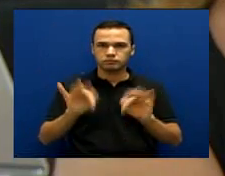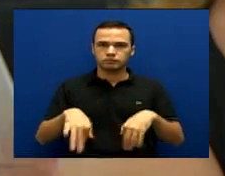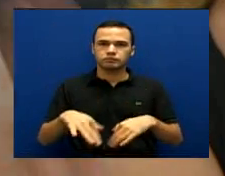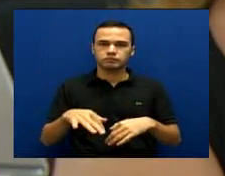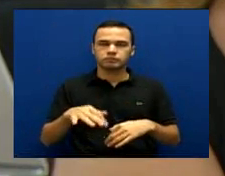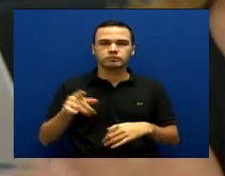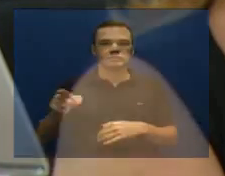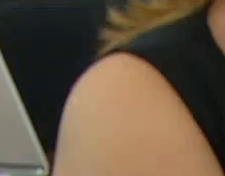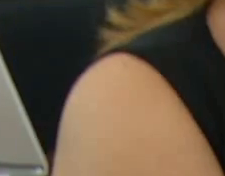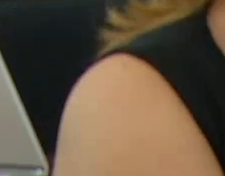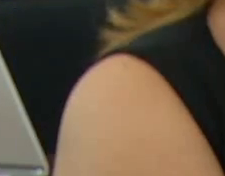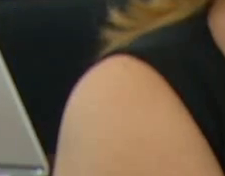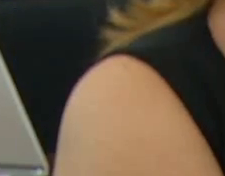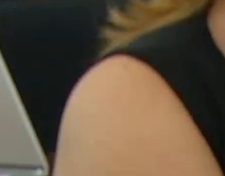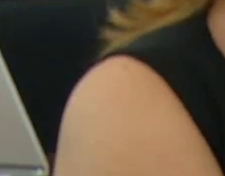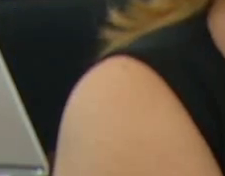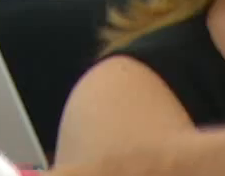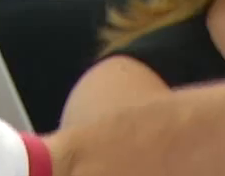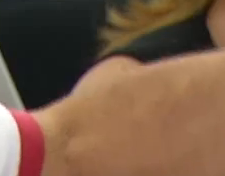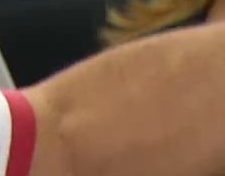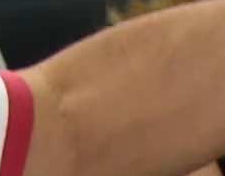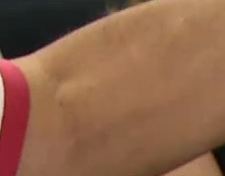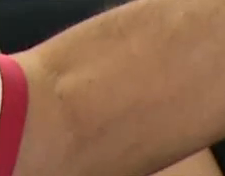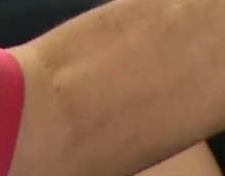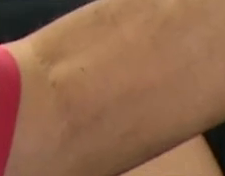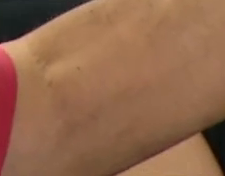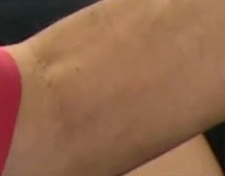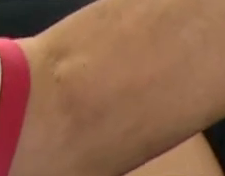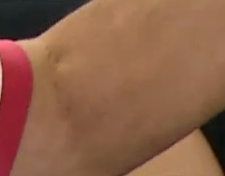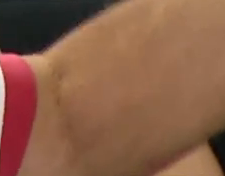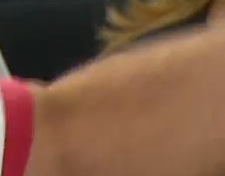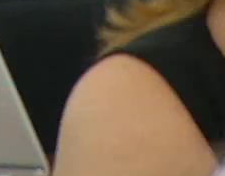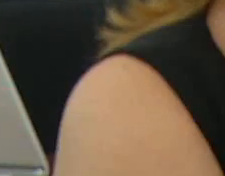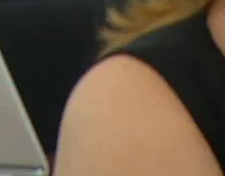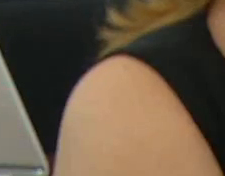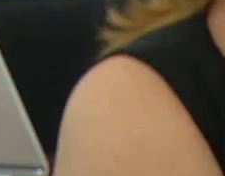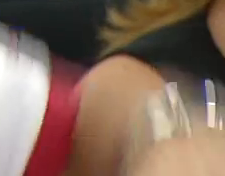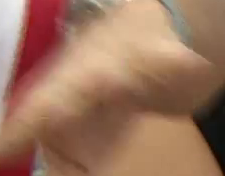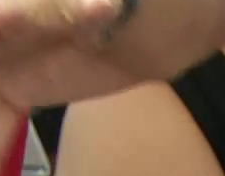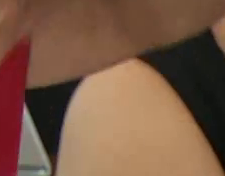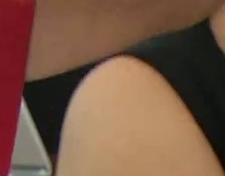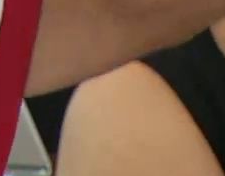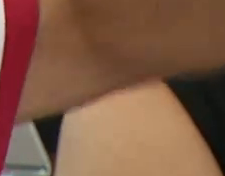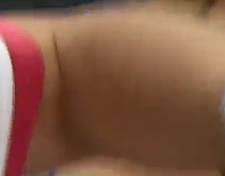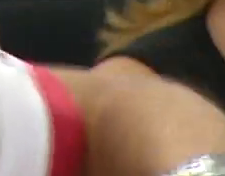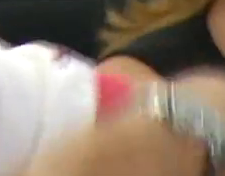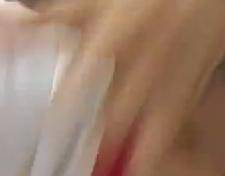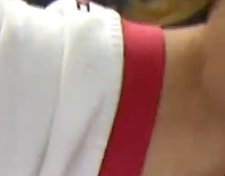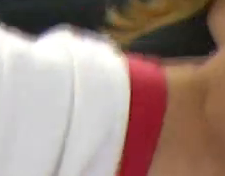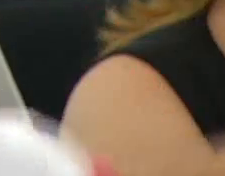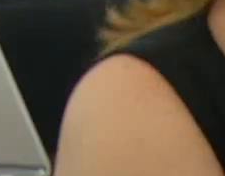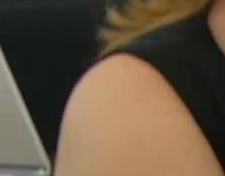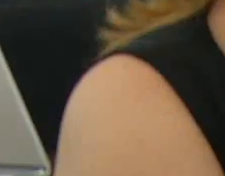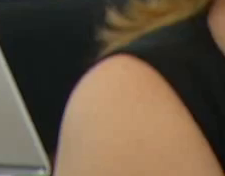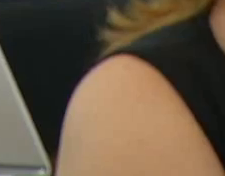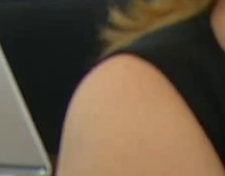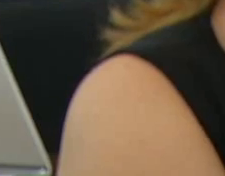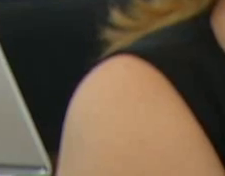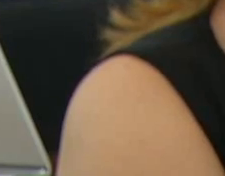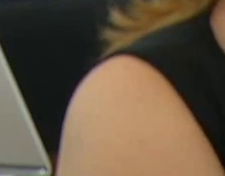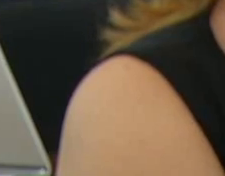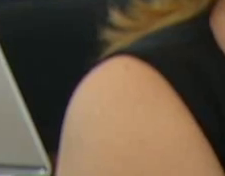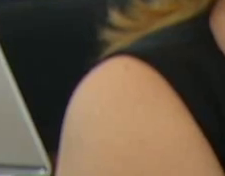de saber exatamente onde vamos ter essa trombada que aparecem os papéis nos